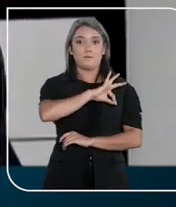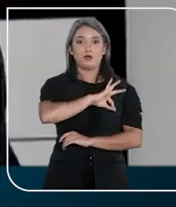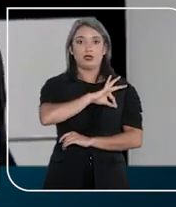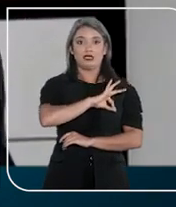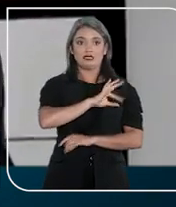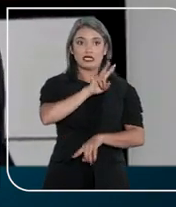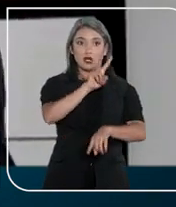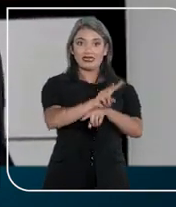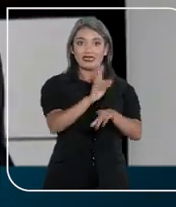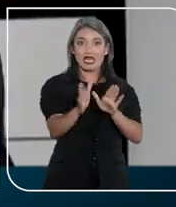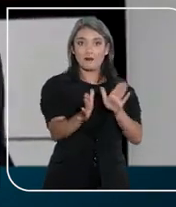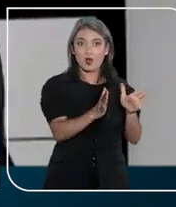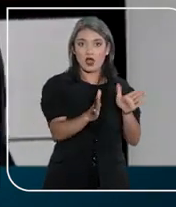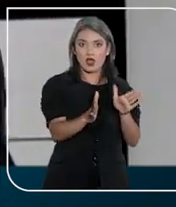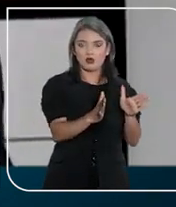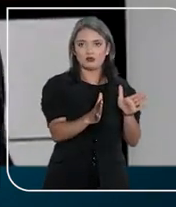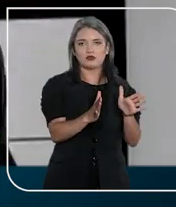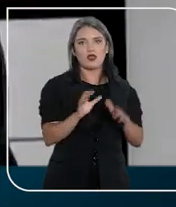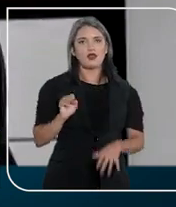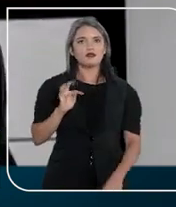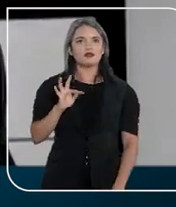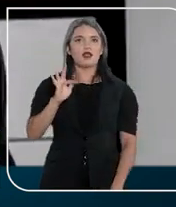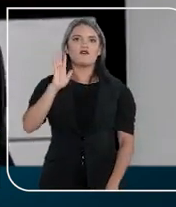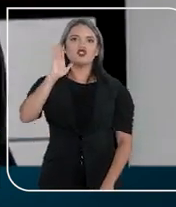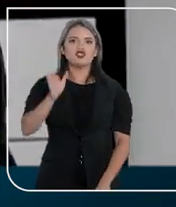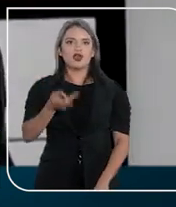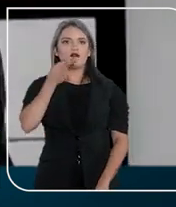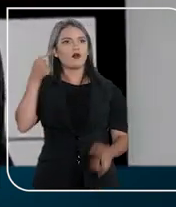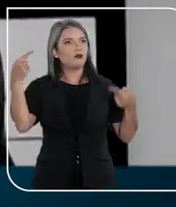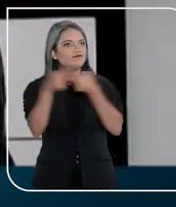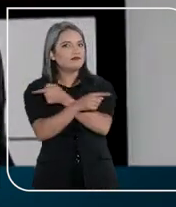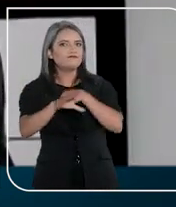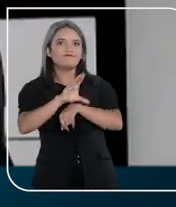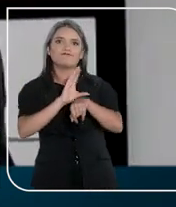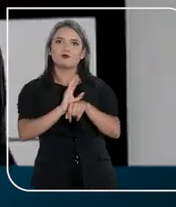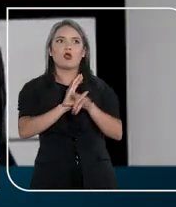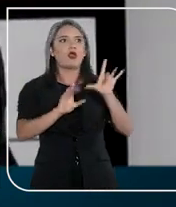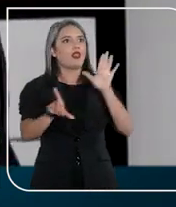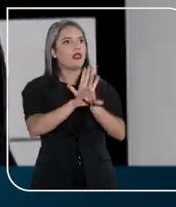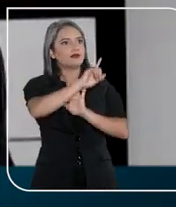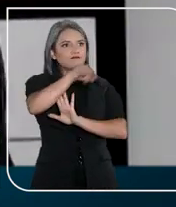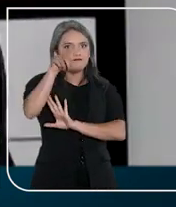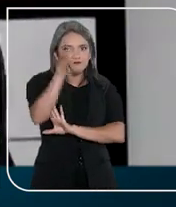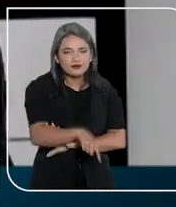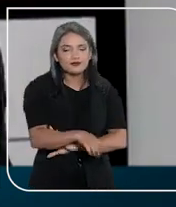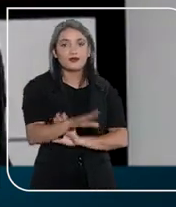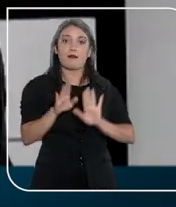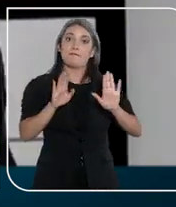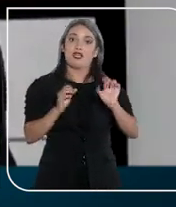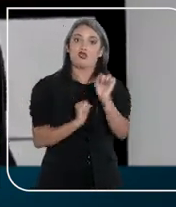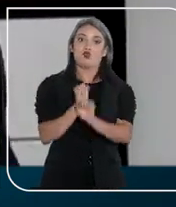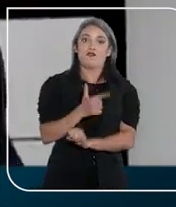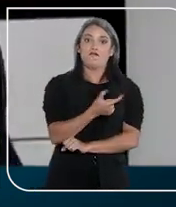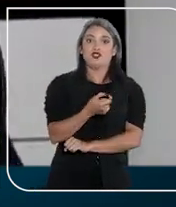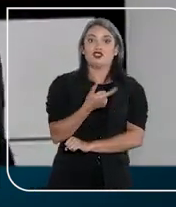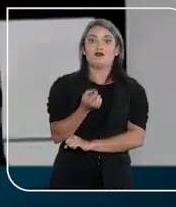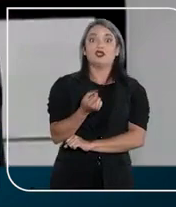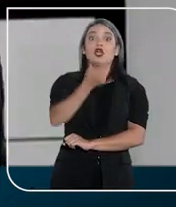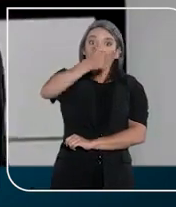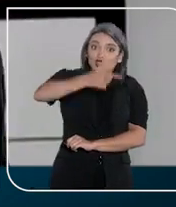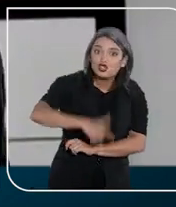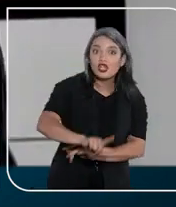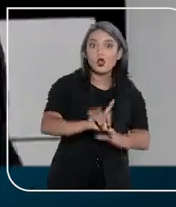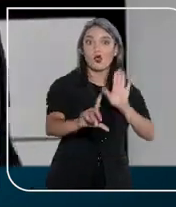Supremo já disse por 3 vezes que isso é inconstitucional, inclusive derrubando a legislação do Estado do Rio Grande do Sul. Mas agora, no ano de 2020, o Estado do Rio Grande do Sul lançou uma